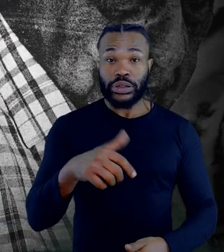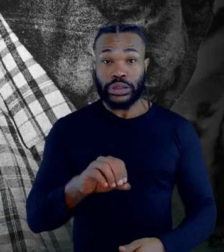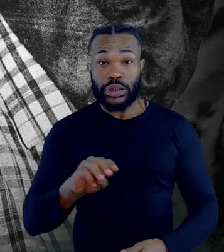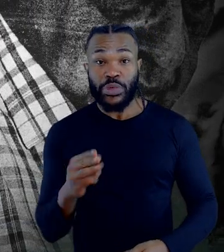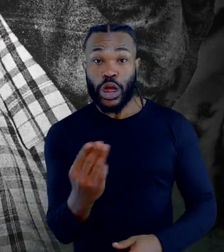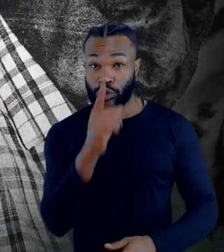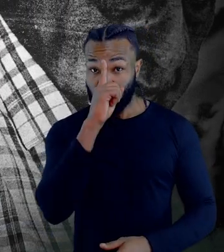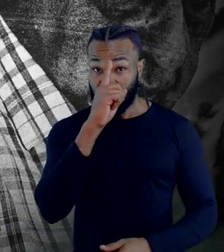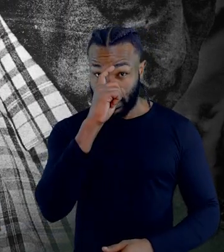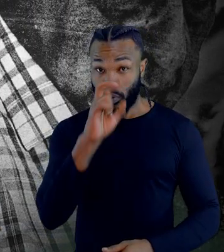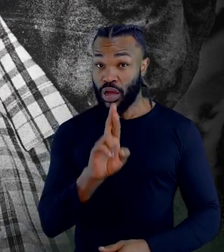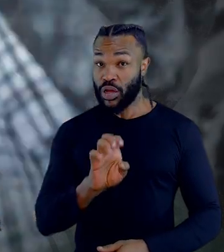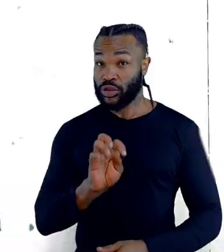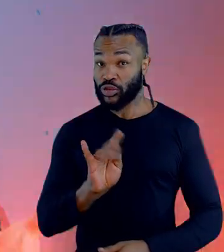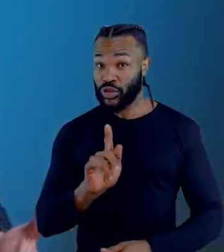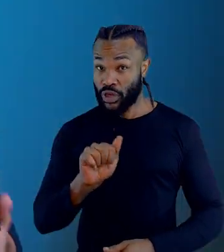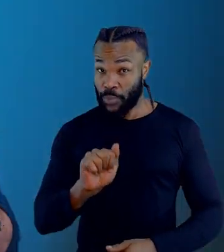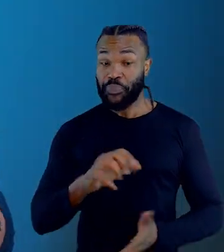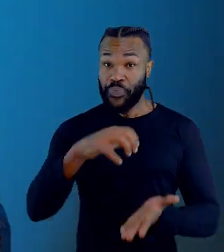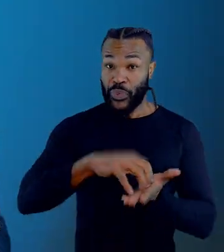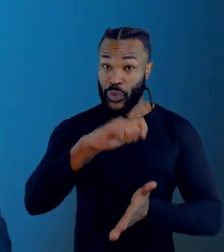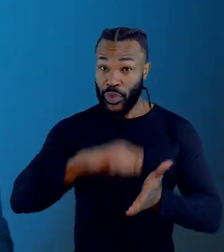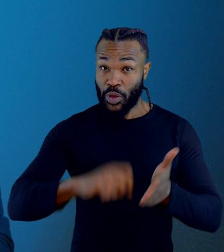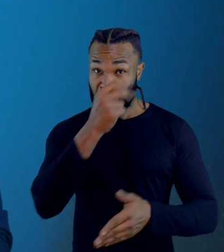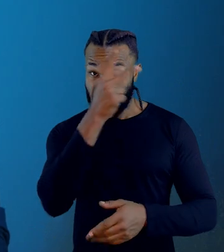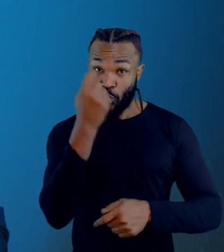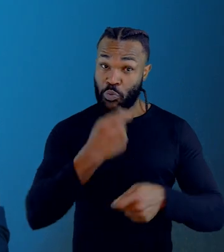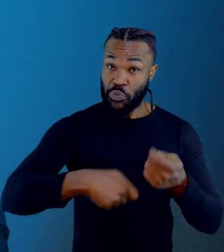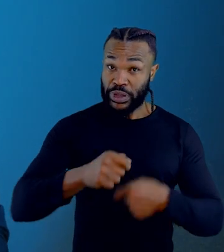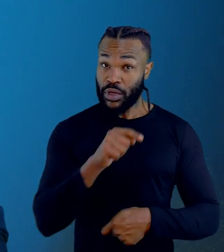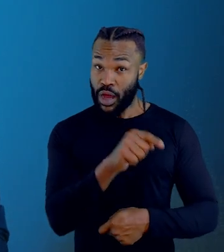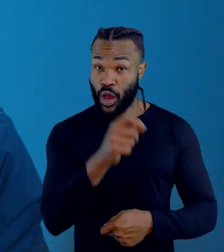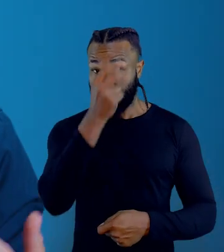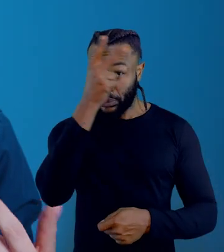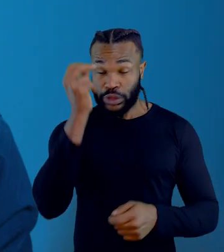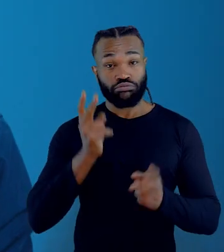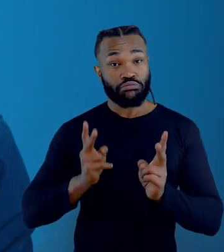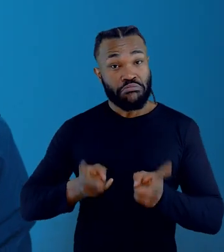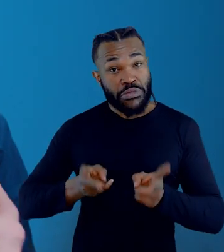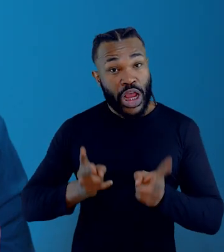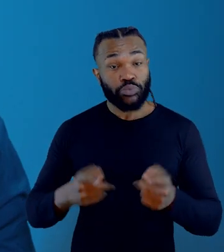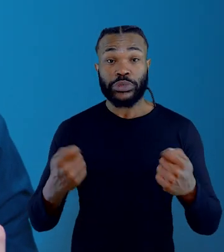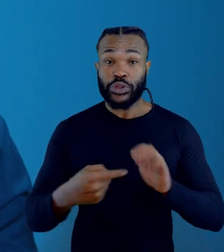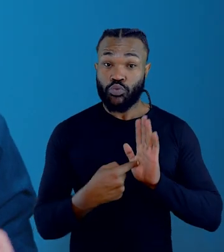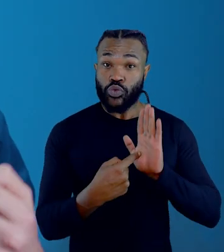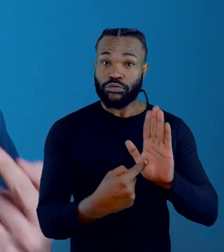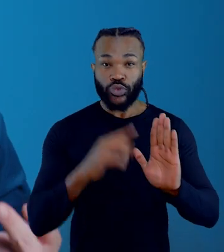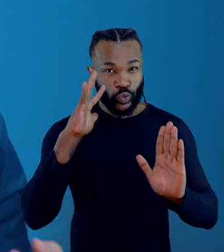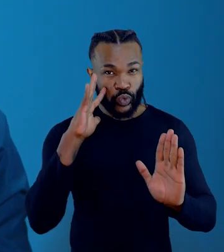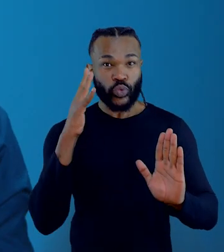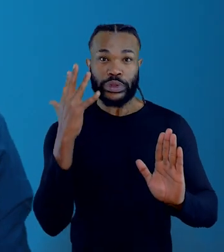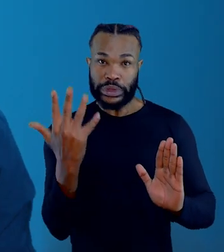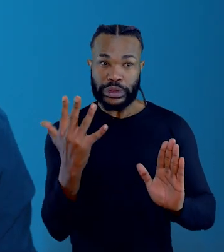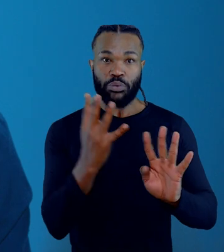do Hospital da Restinga. A entidade contratada pela Prefeitura para administrar o hospital é a mesma que deveria apresentar